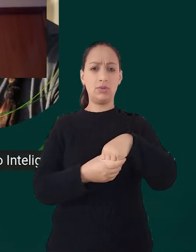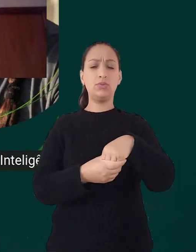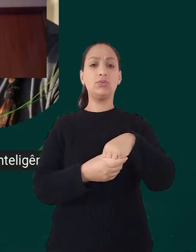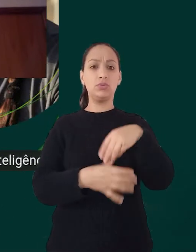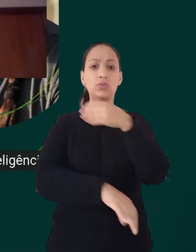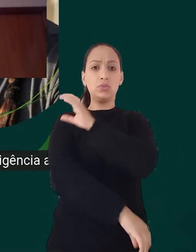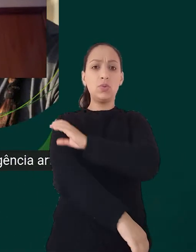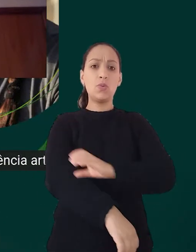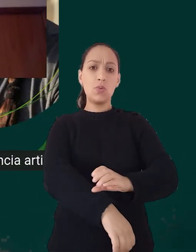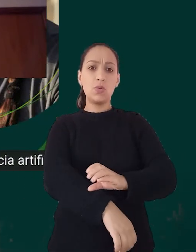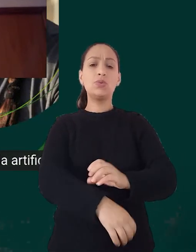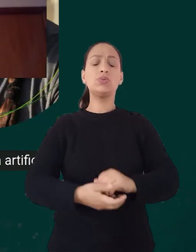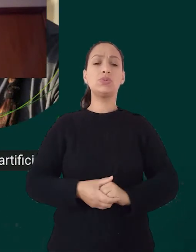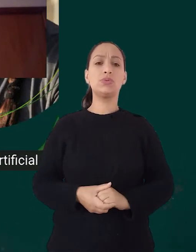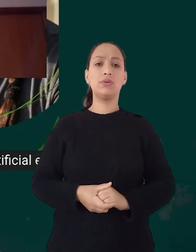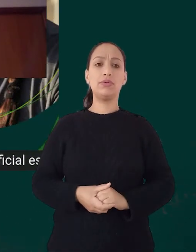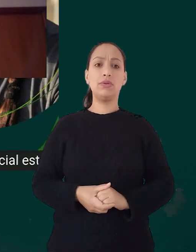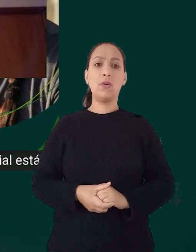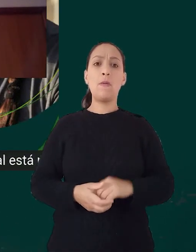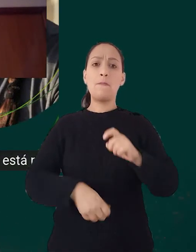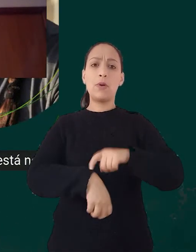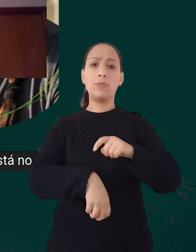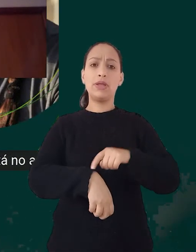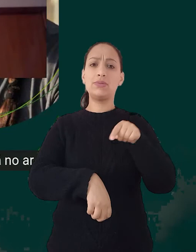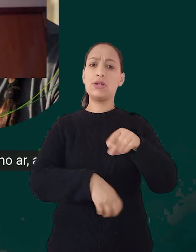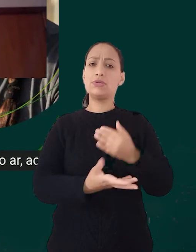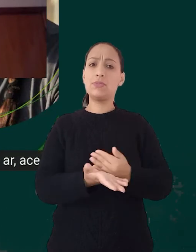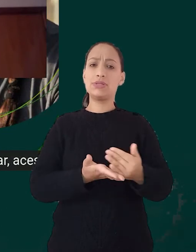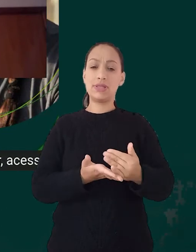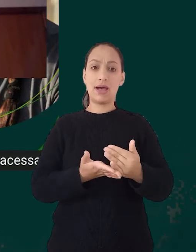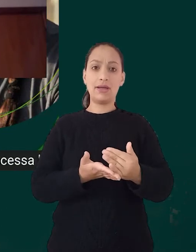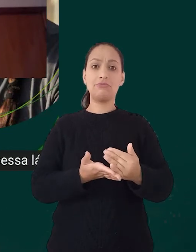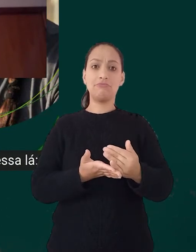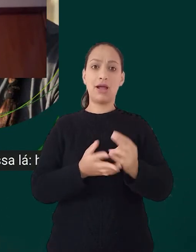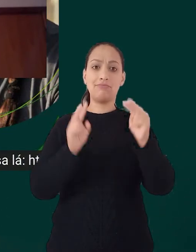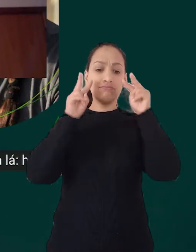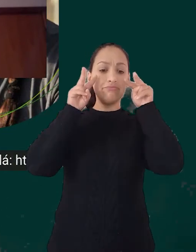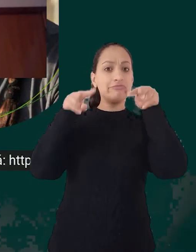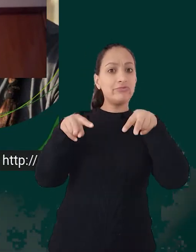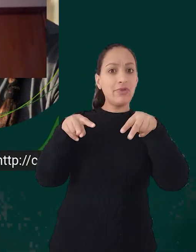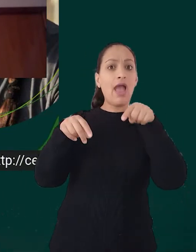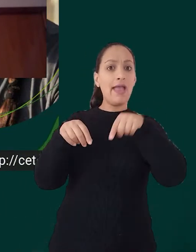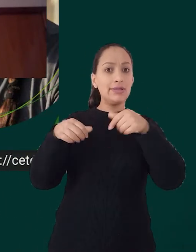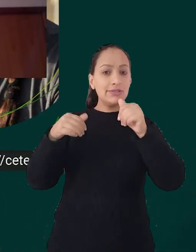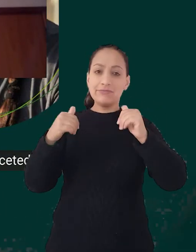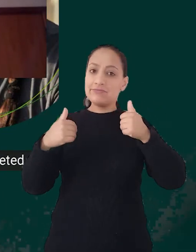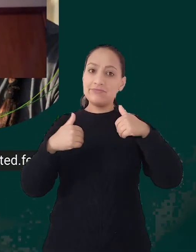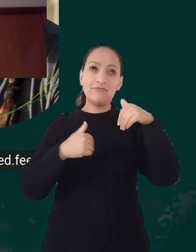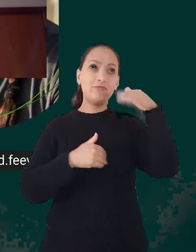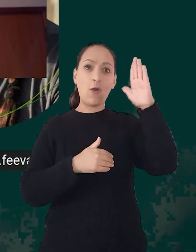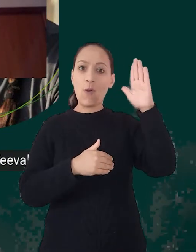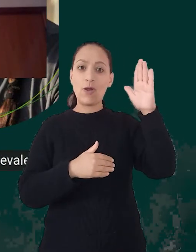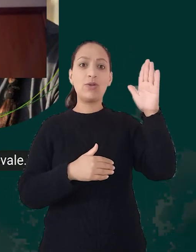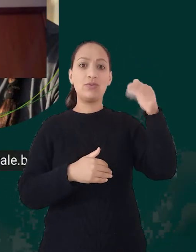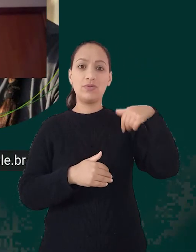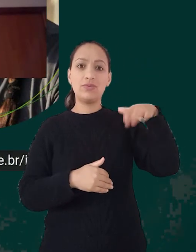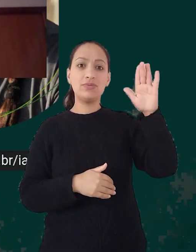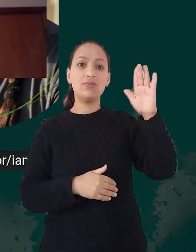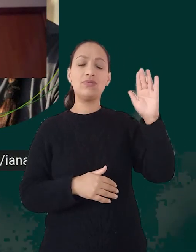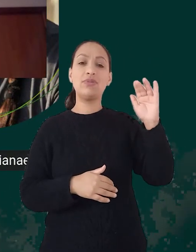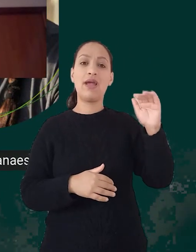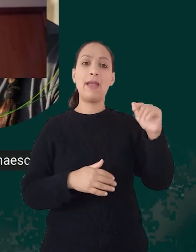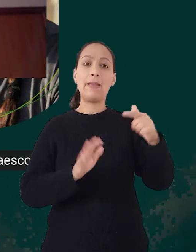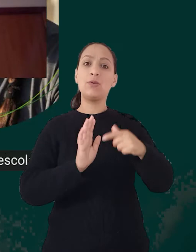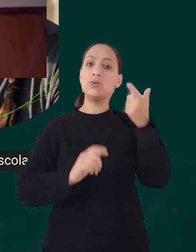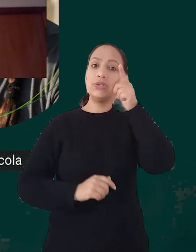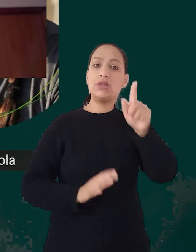curso, e a partir do momento que eles começaram a se destacar, alçaram um voo e conseguiram, então, mostrar